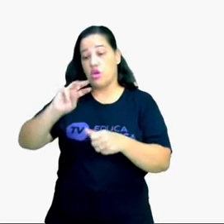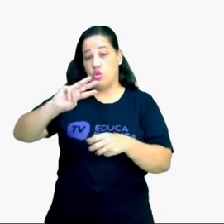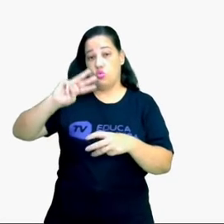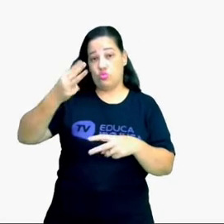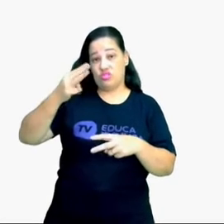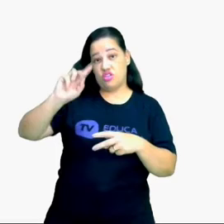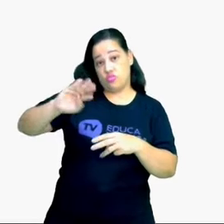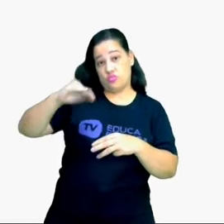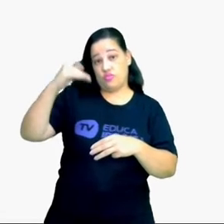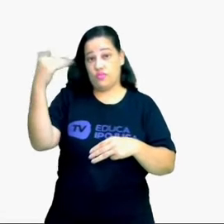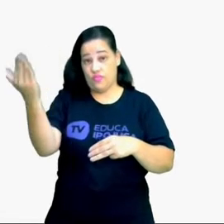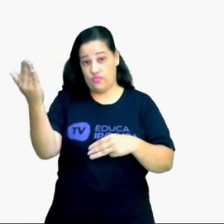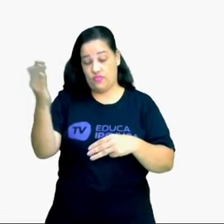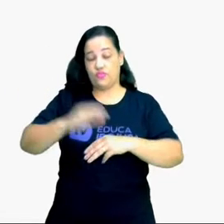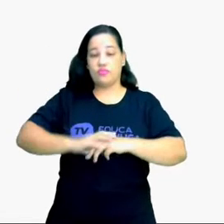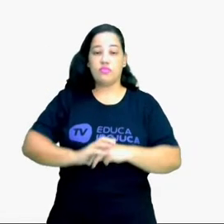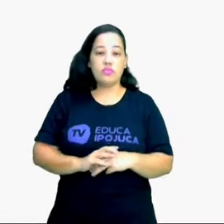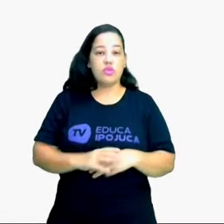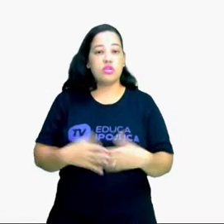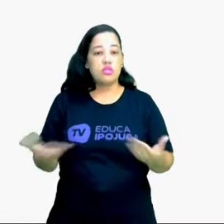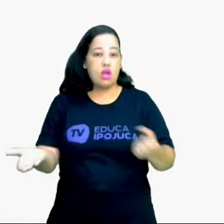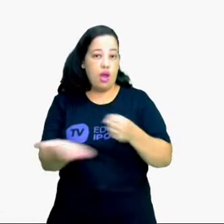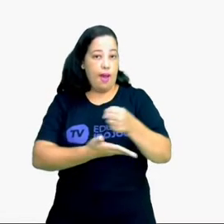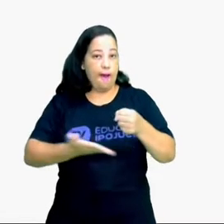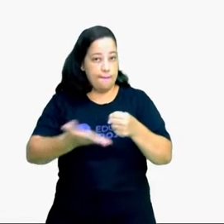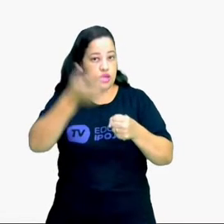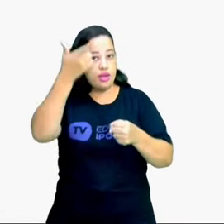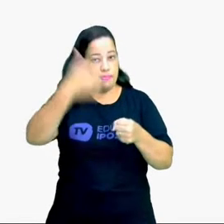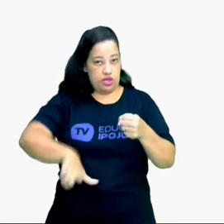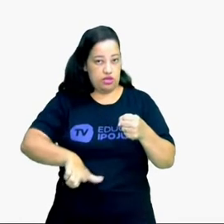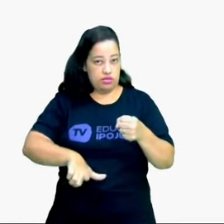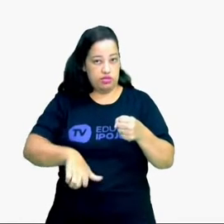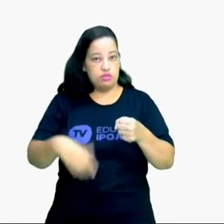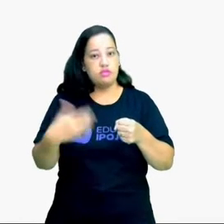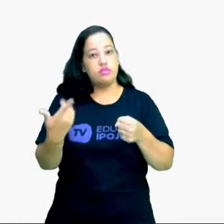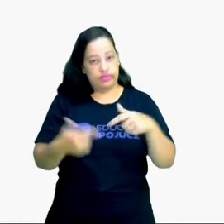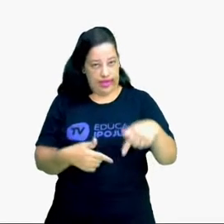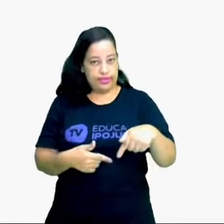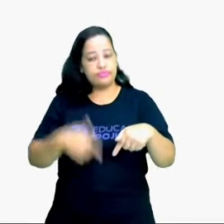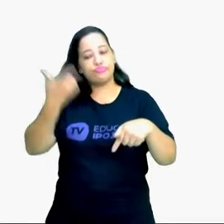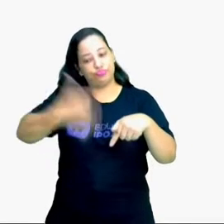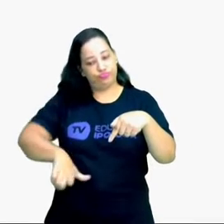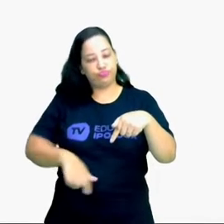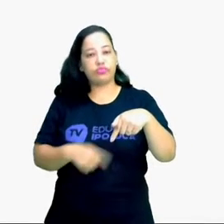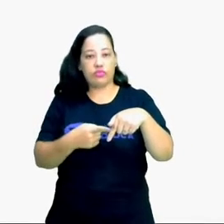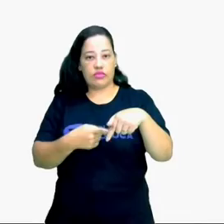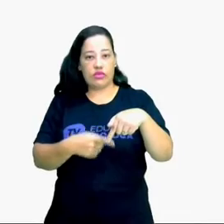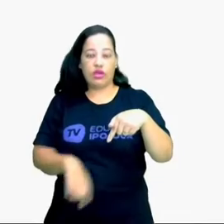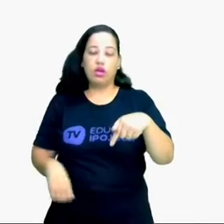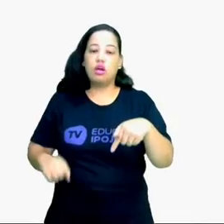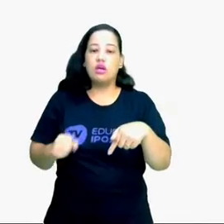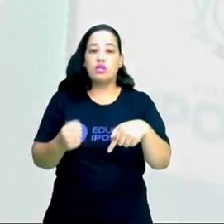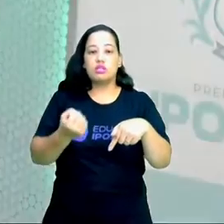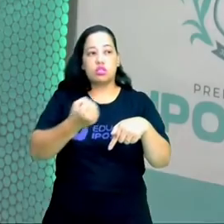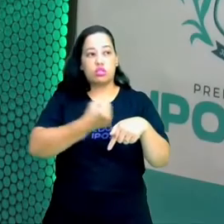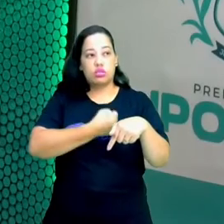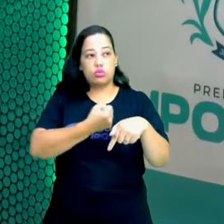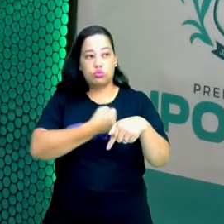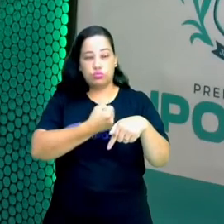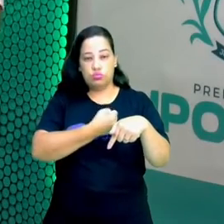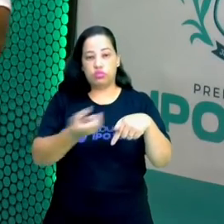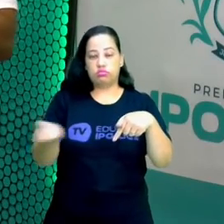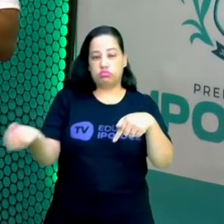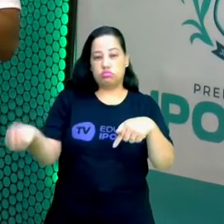para o índice, ok? A base repete. Base não é 7? Repete. Numerador vem para